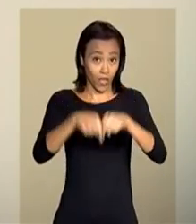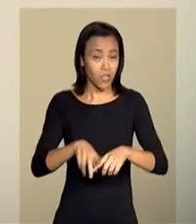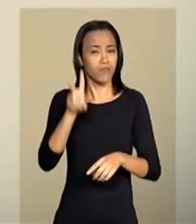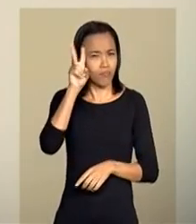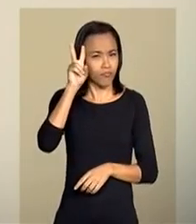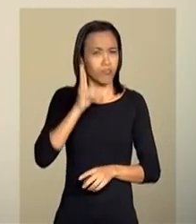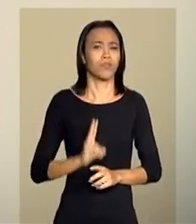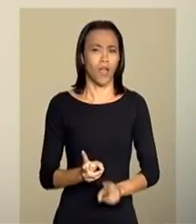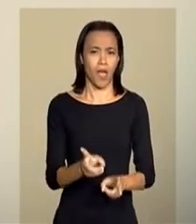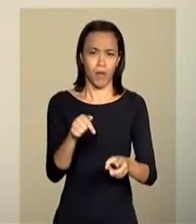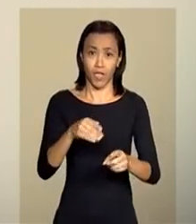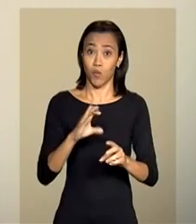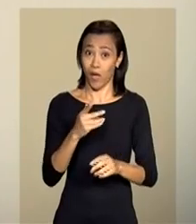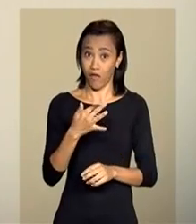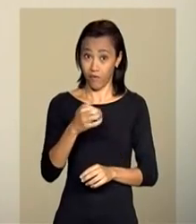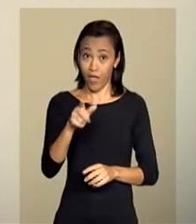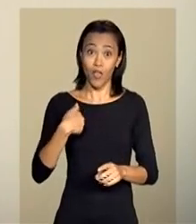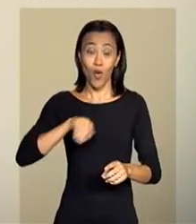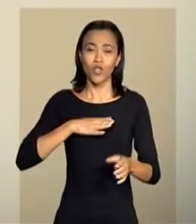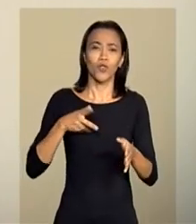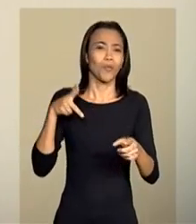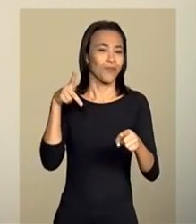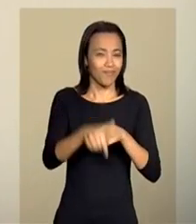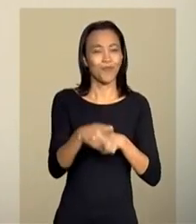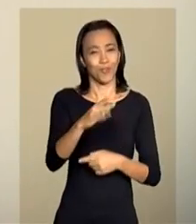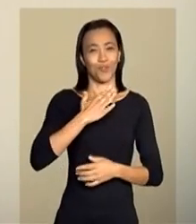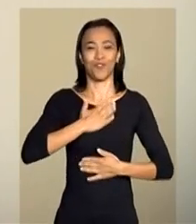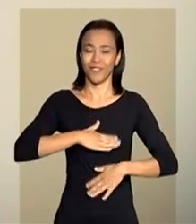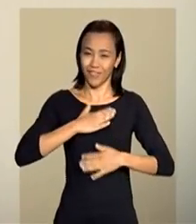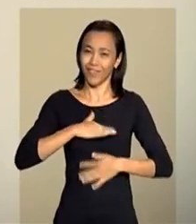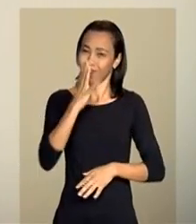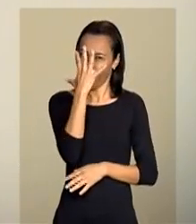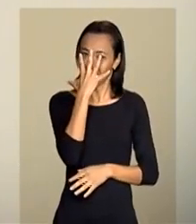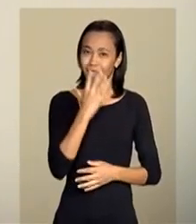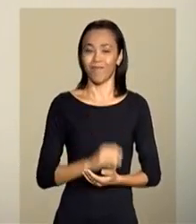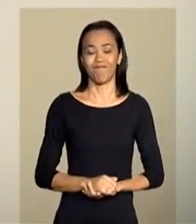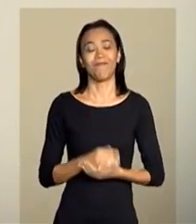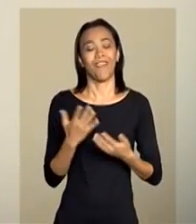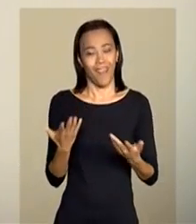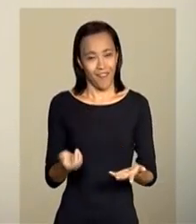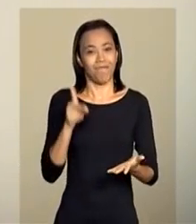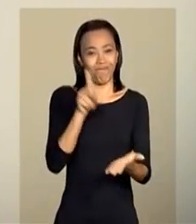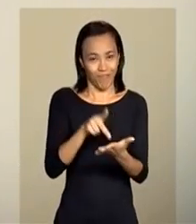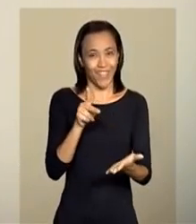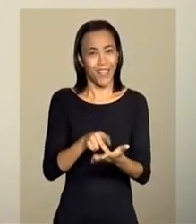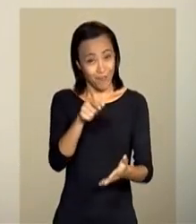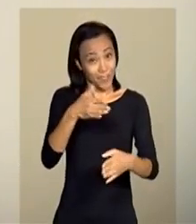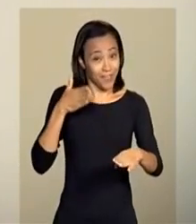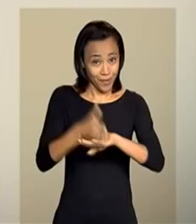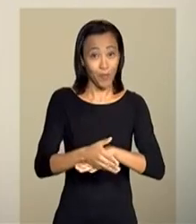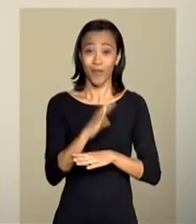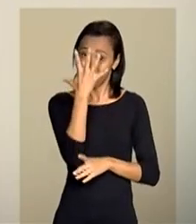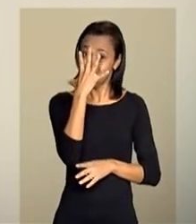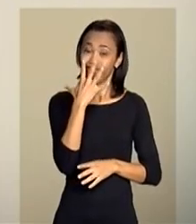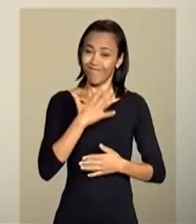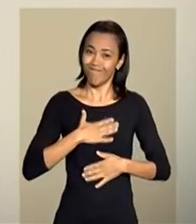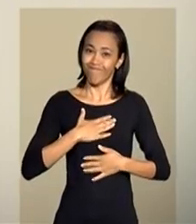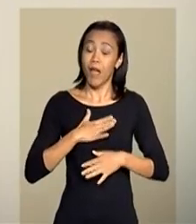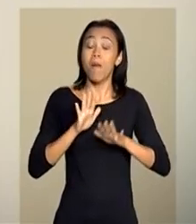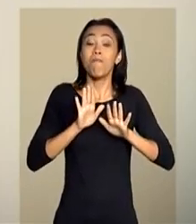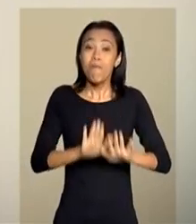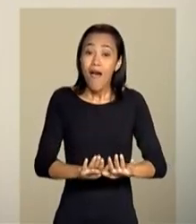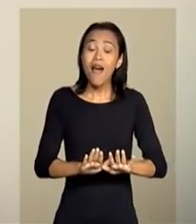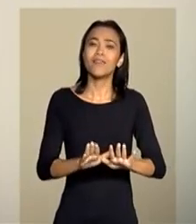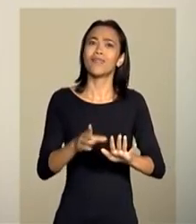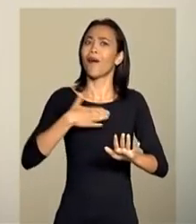toda segunda-feira no Café estamos interrompendo o seu descanso de carnaval ah Lu é verdade você tá interrompendo sim mas